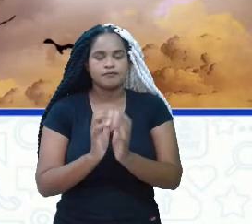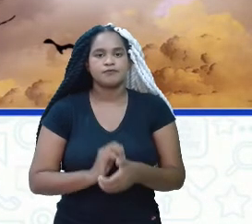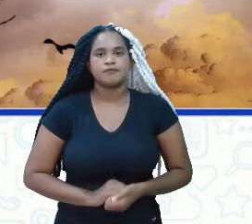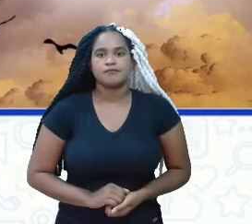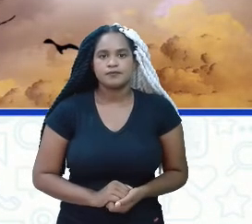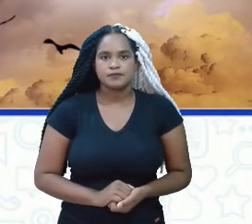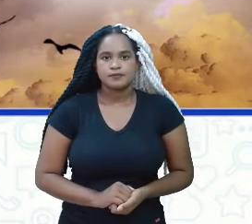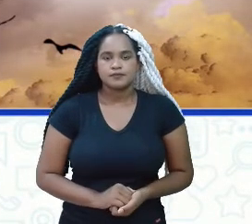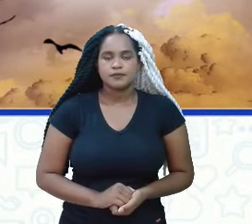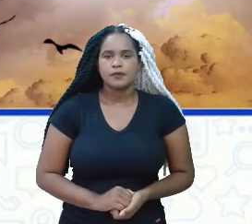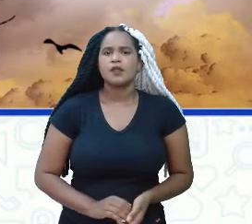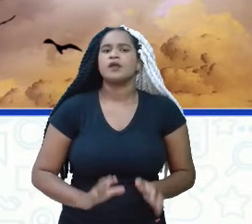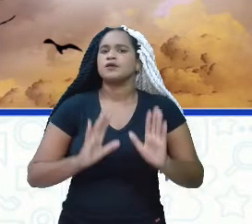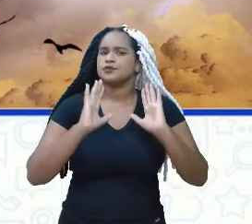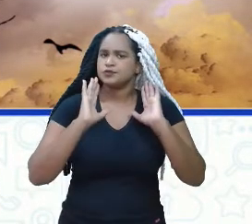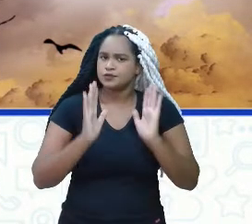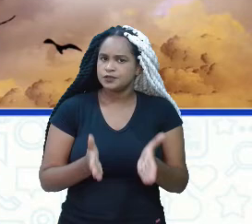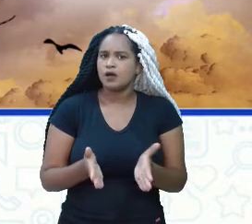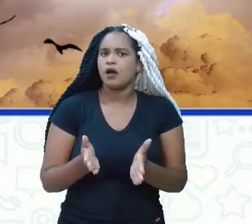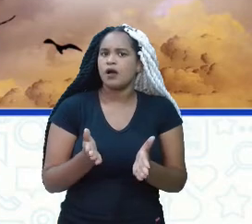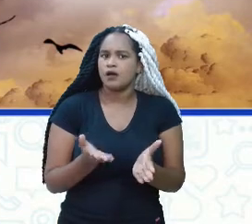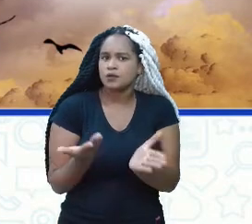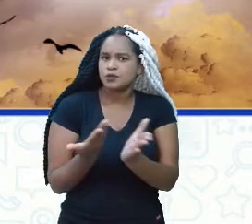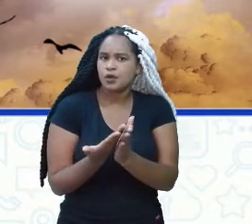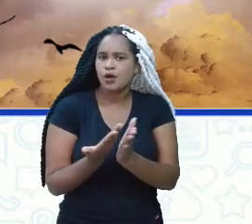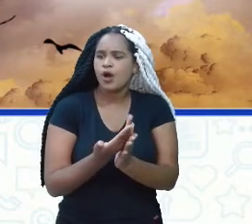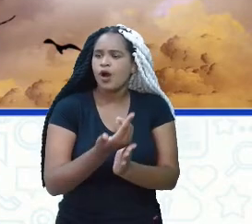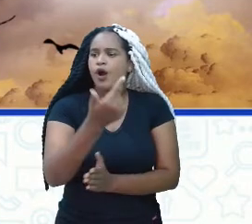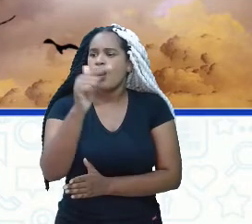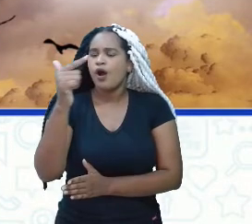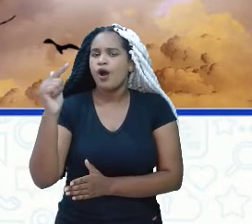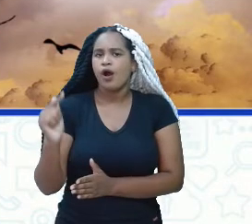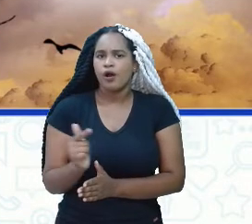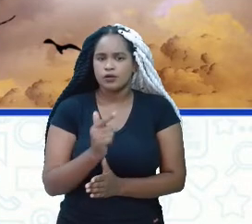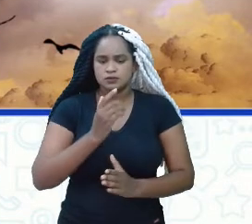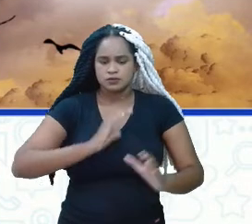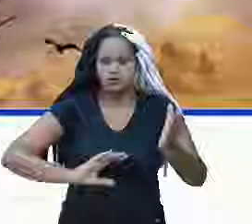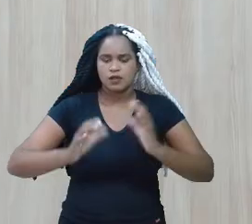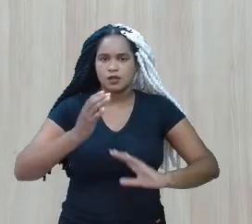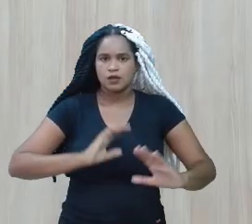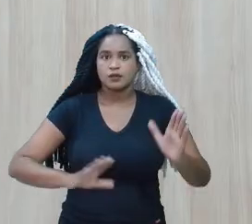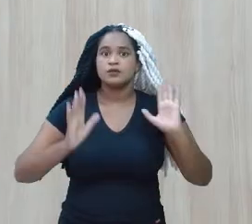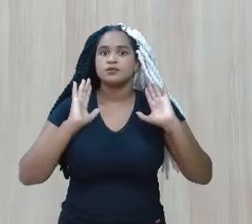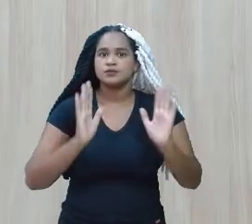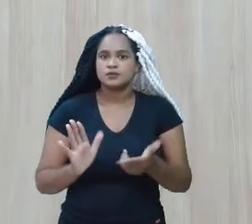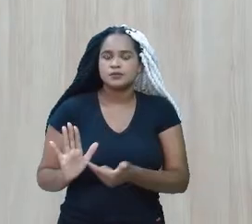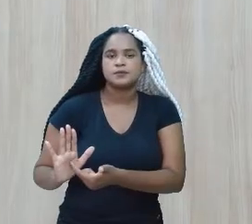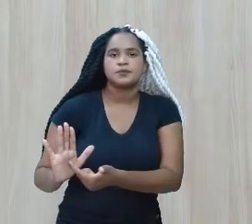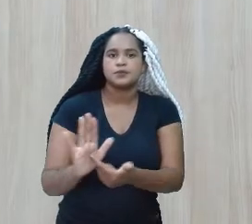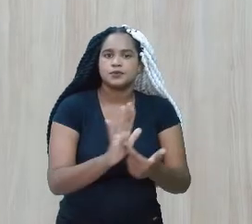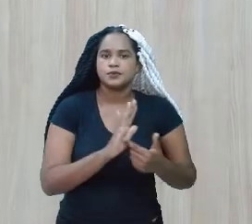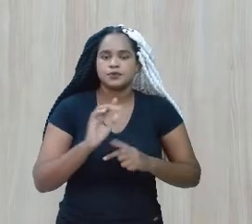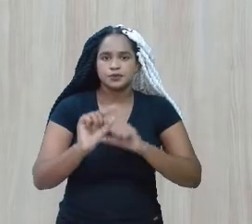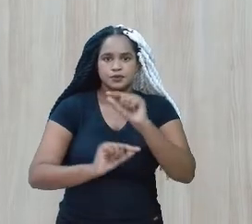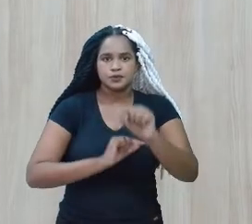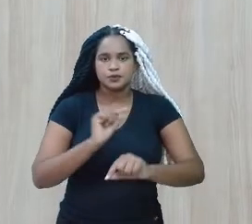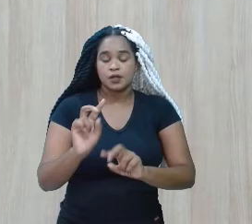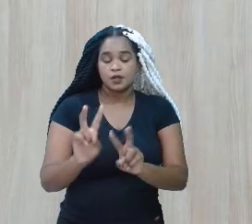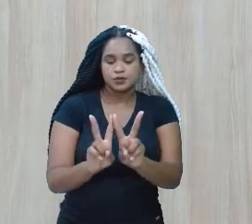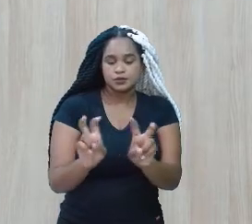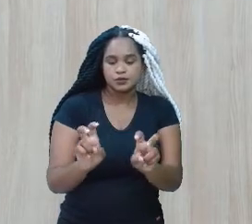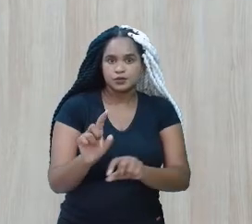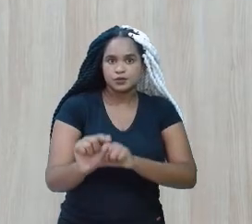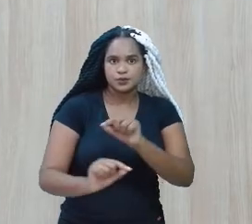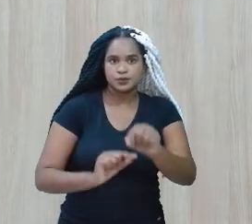outras lendas nas aulas anteriores e eu comecei falando com vocês também sobre as